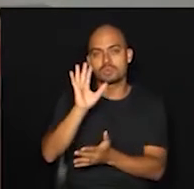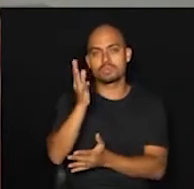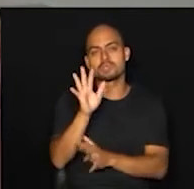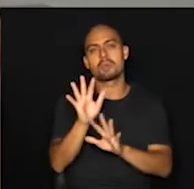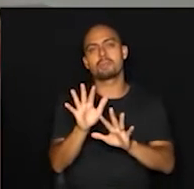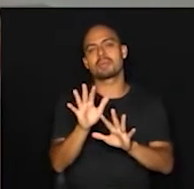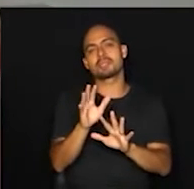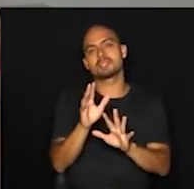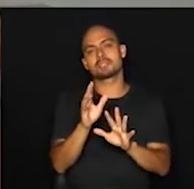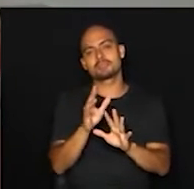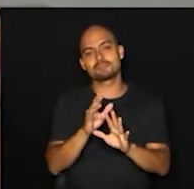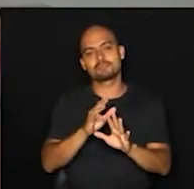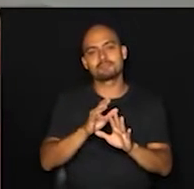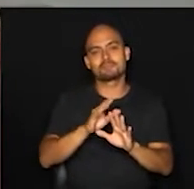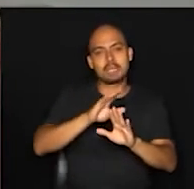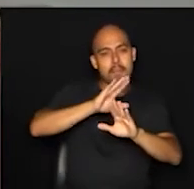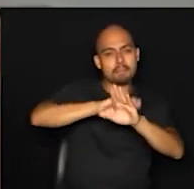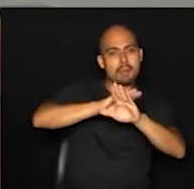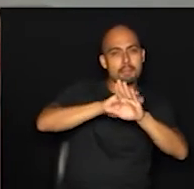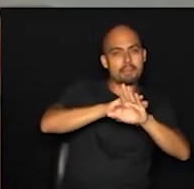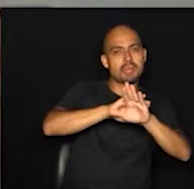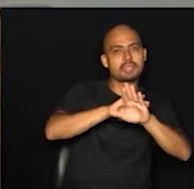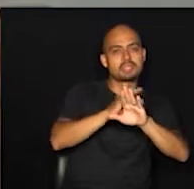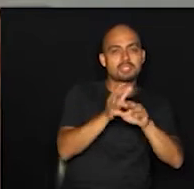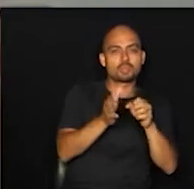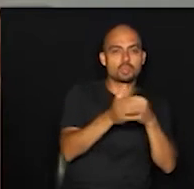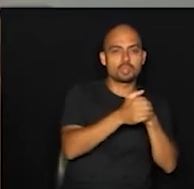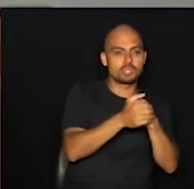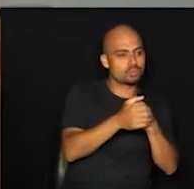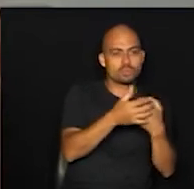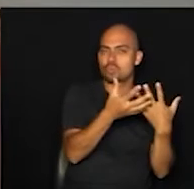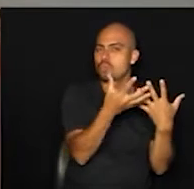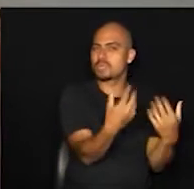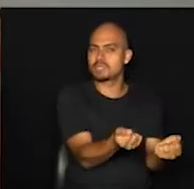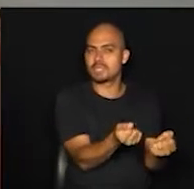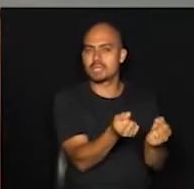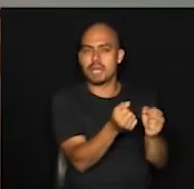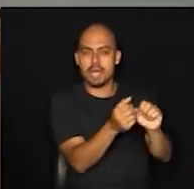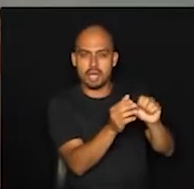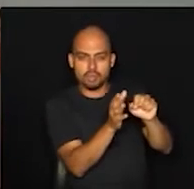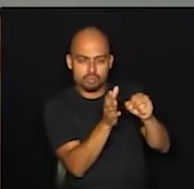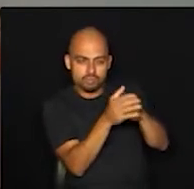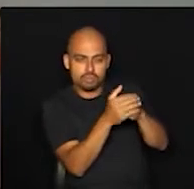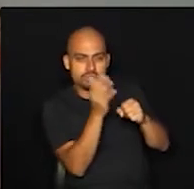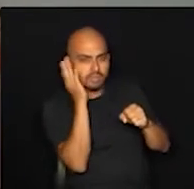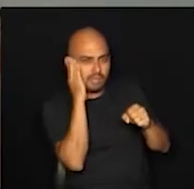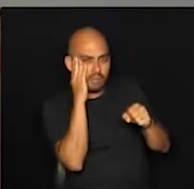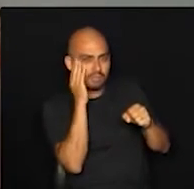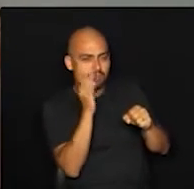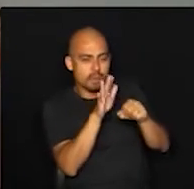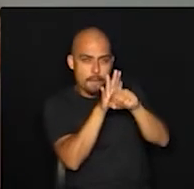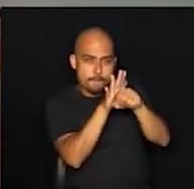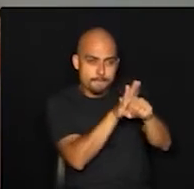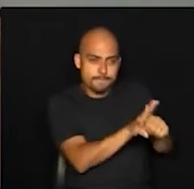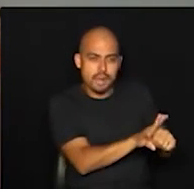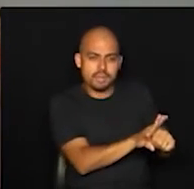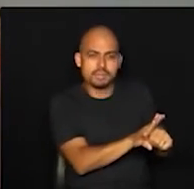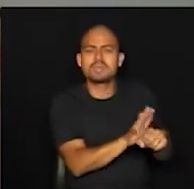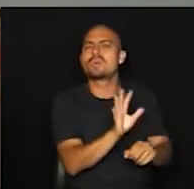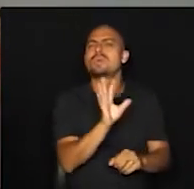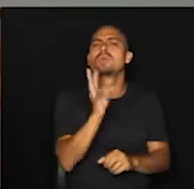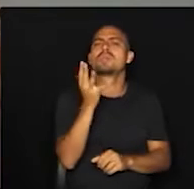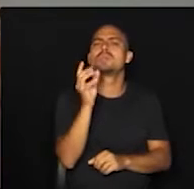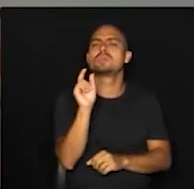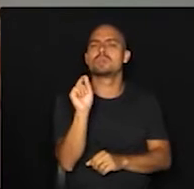foi absolutamente submerso, absolutamente negado, enterrado, enfim, sufocado. E o que tem nessa